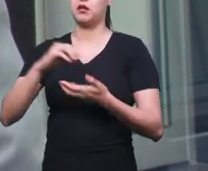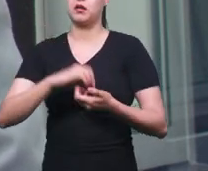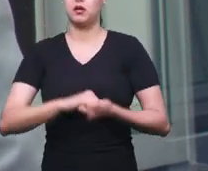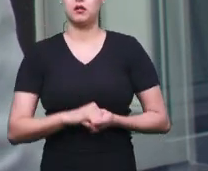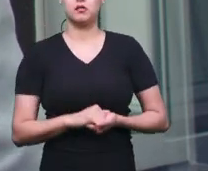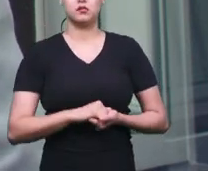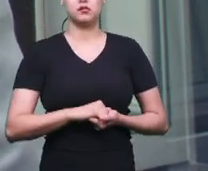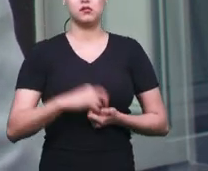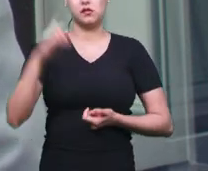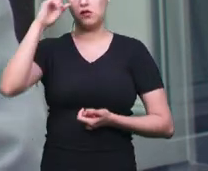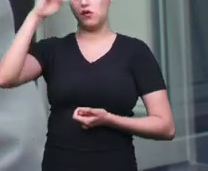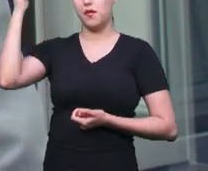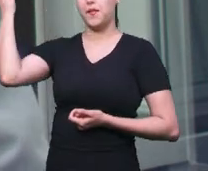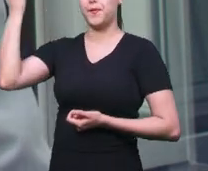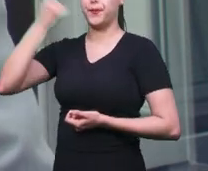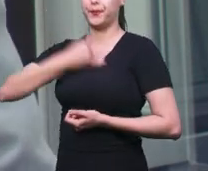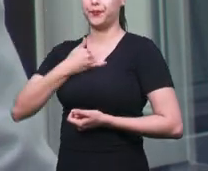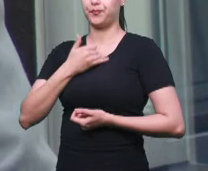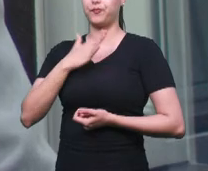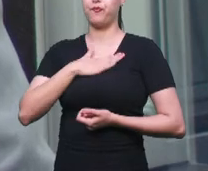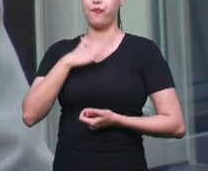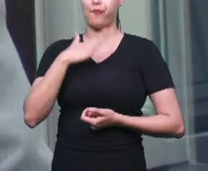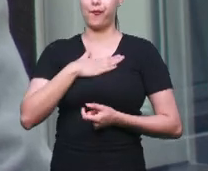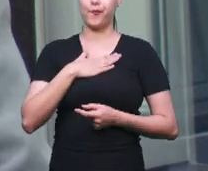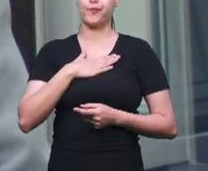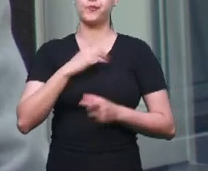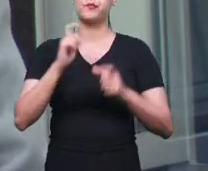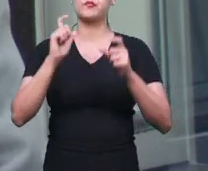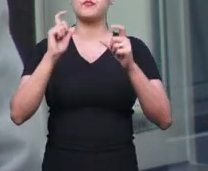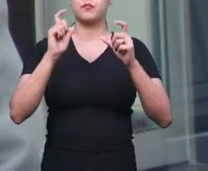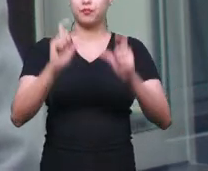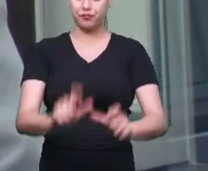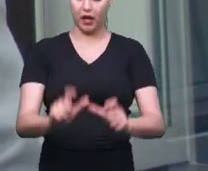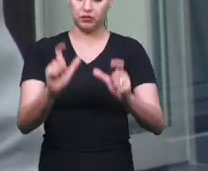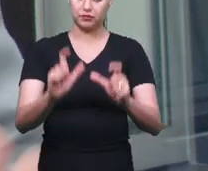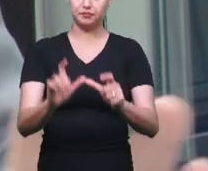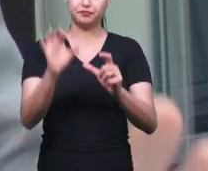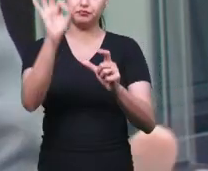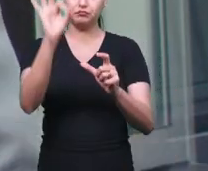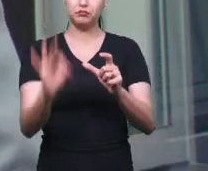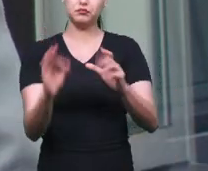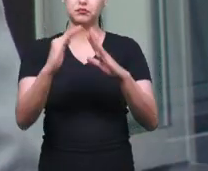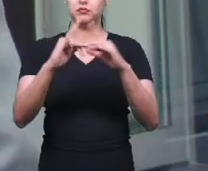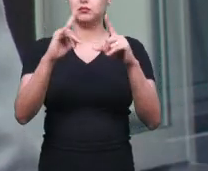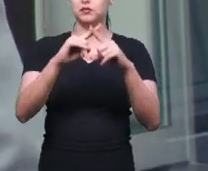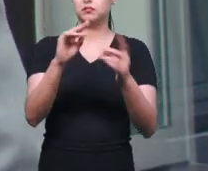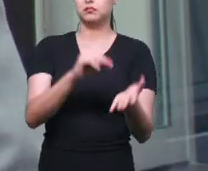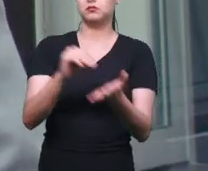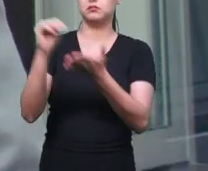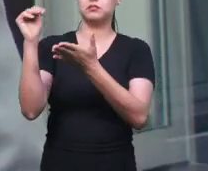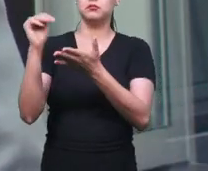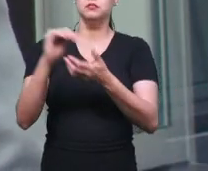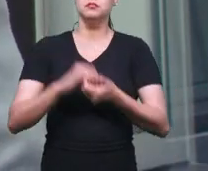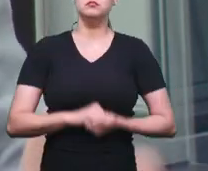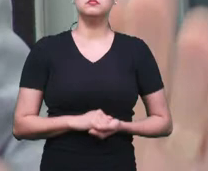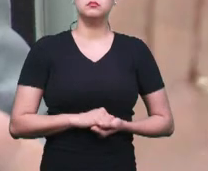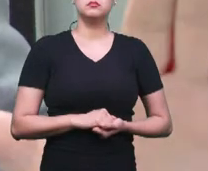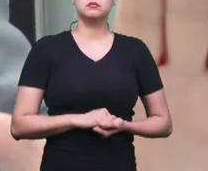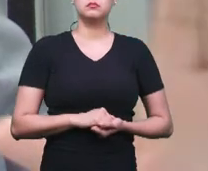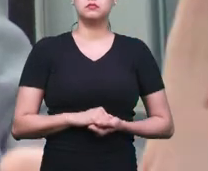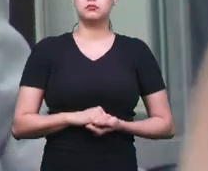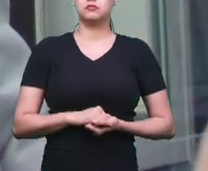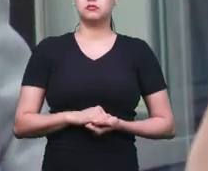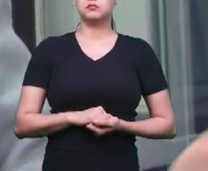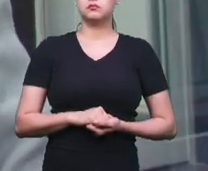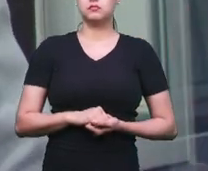mim mesmo, e que eu deveria vir aqui para a igreja Maranata. E quando eu pisei lá, no